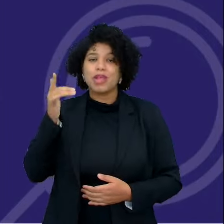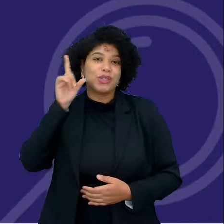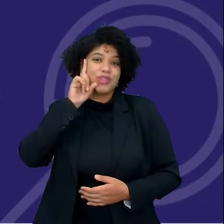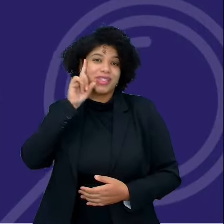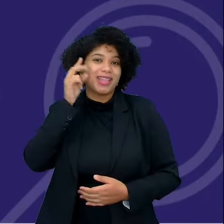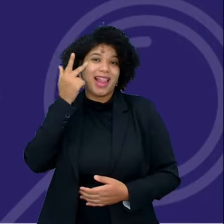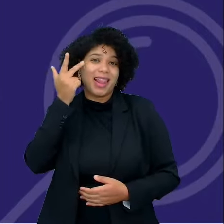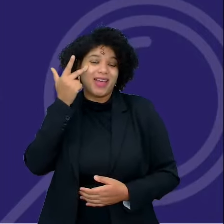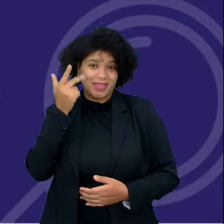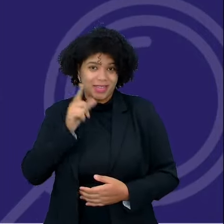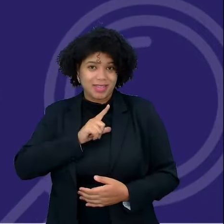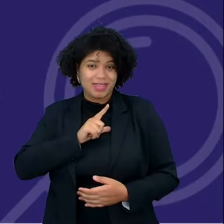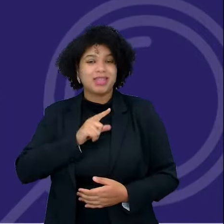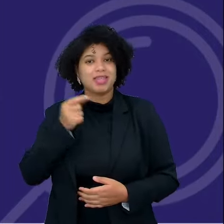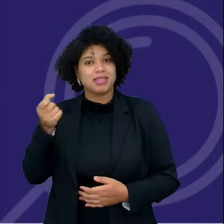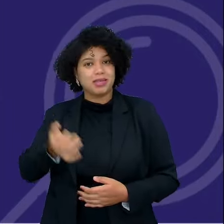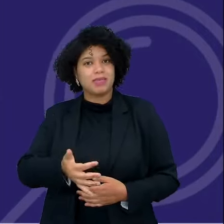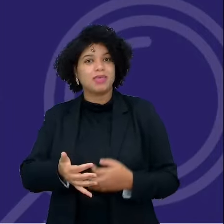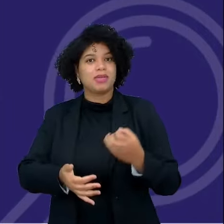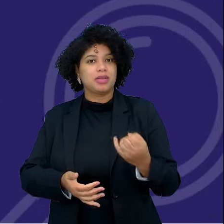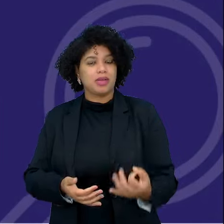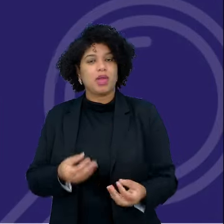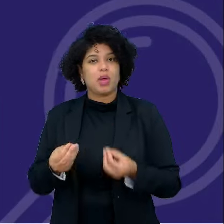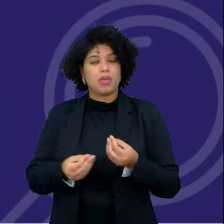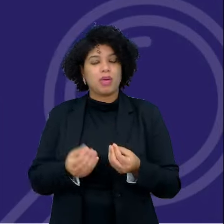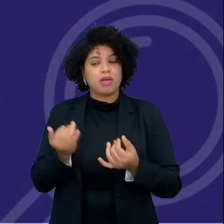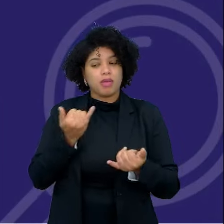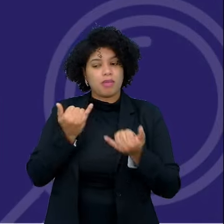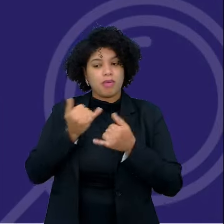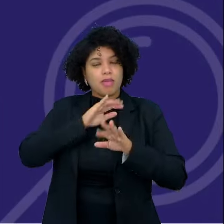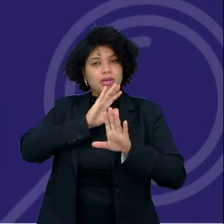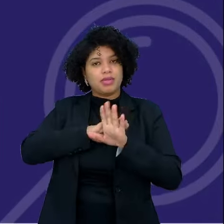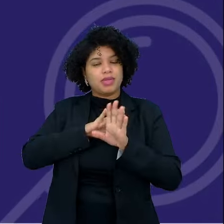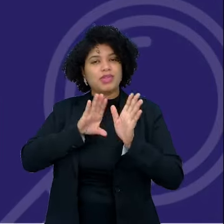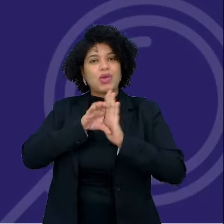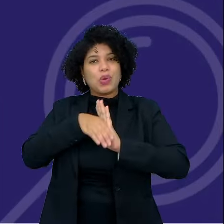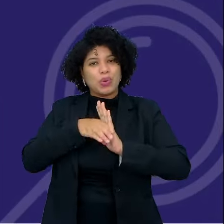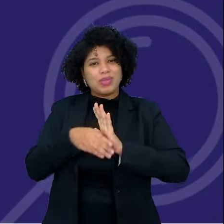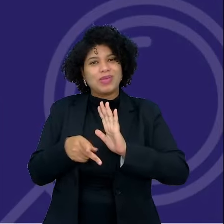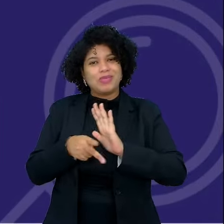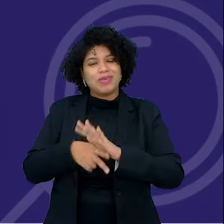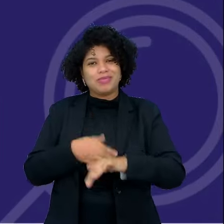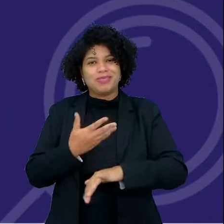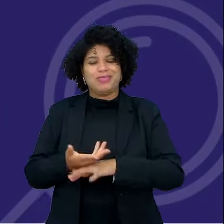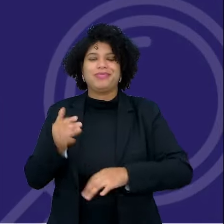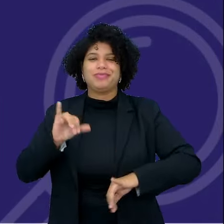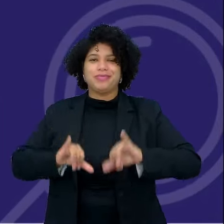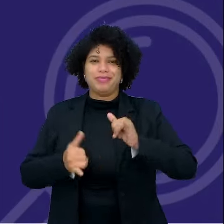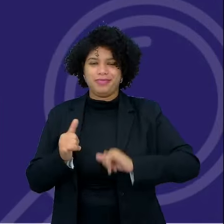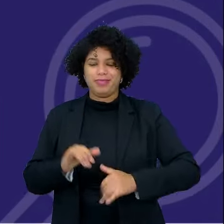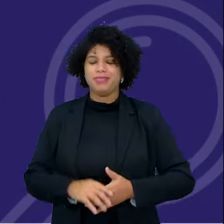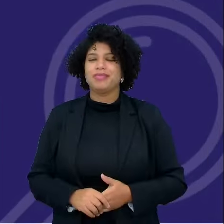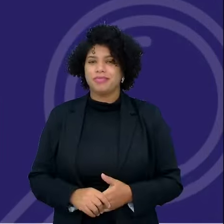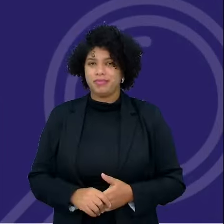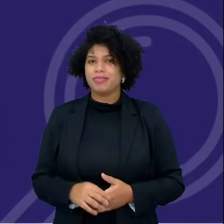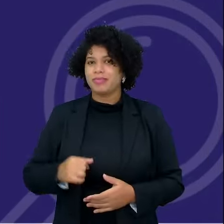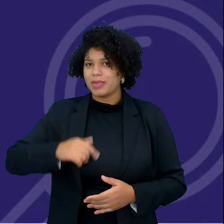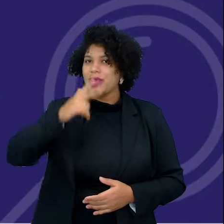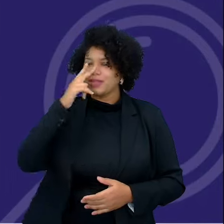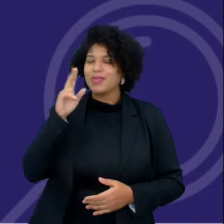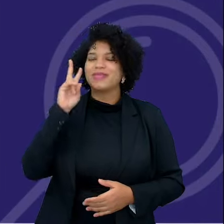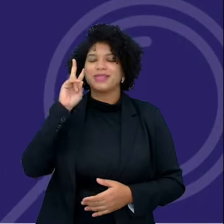dia dele, explicando a partir de conhecimentos e conceitos químicos. Então, eu acho que esse assunto é